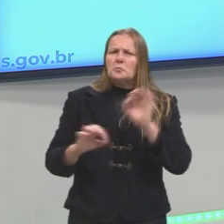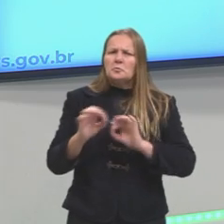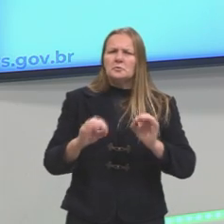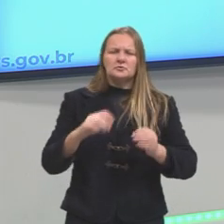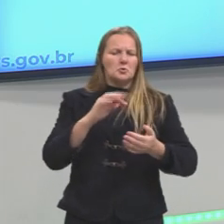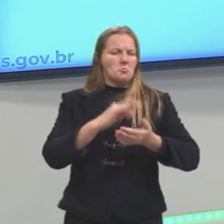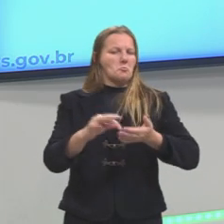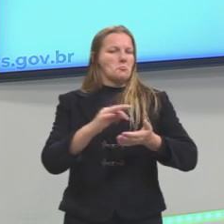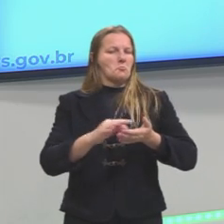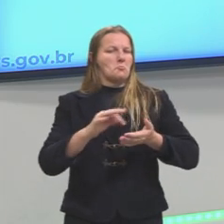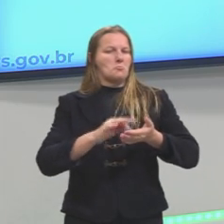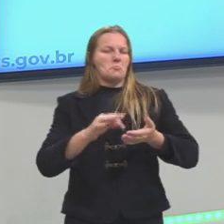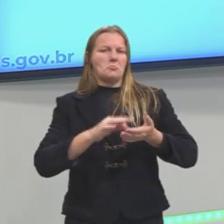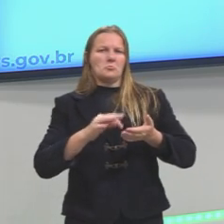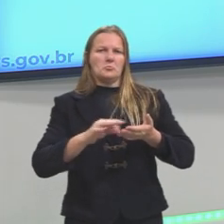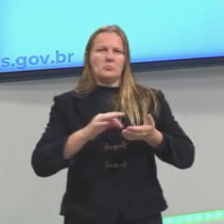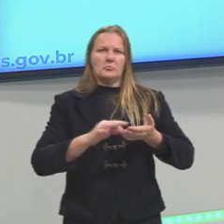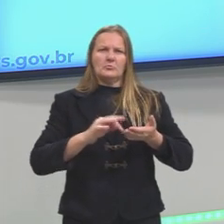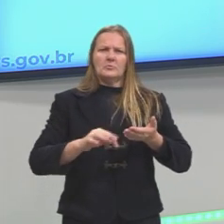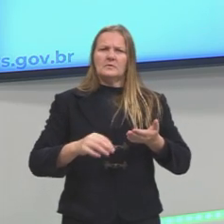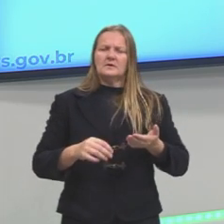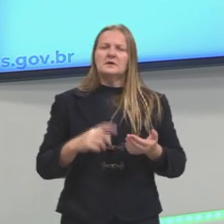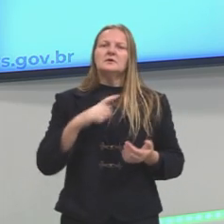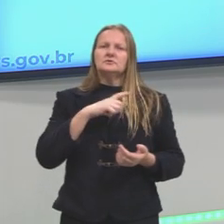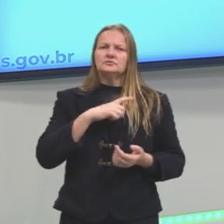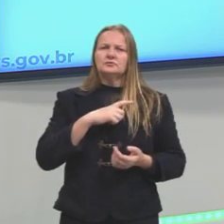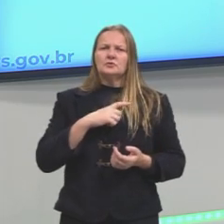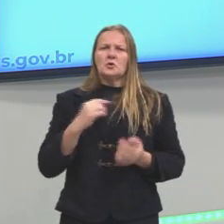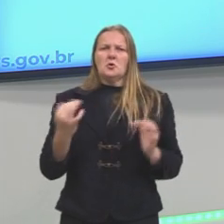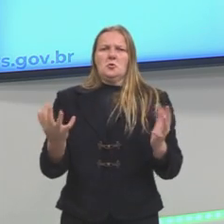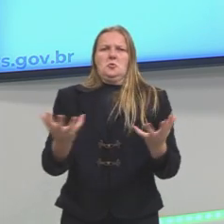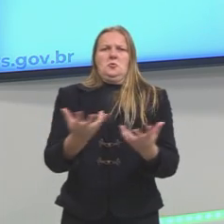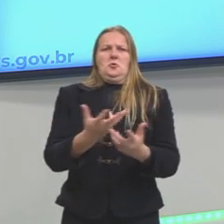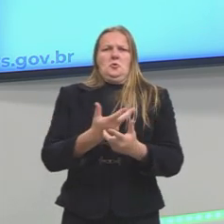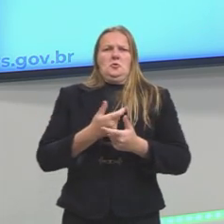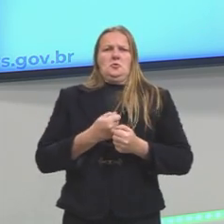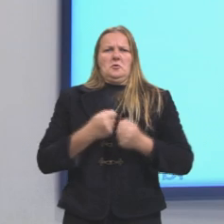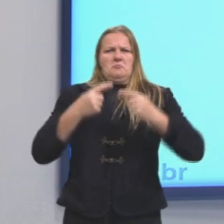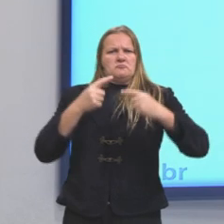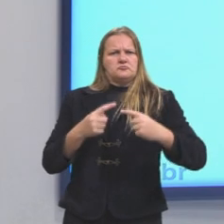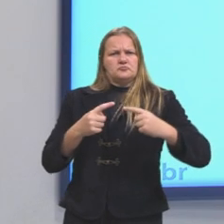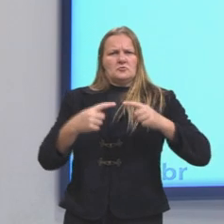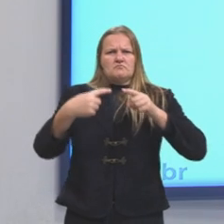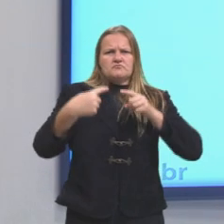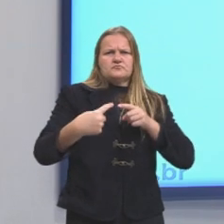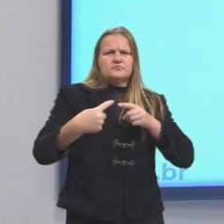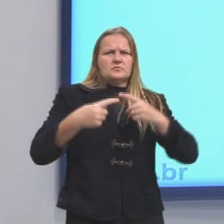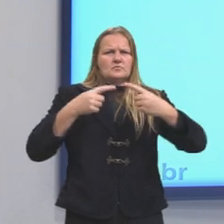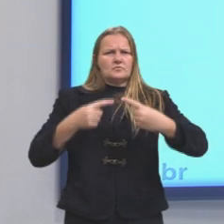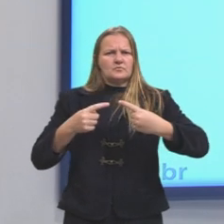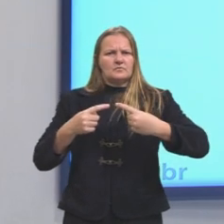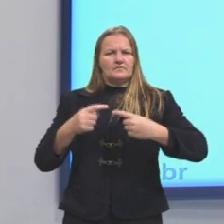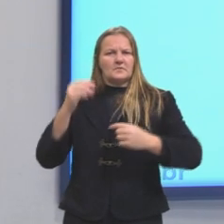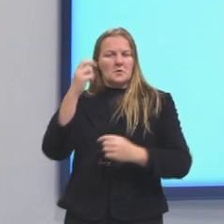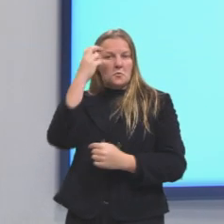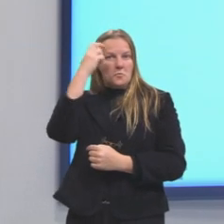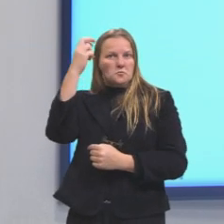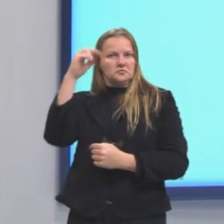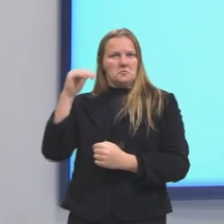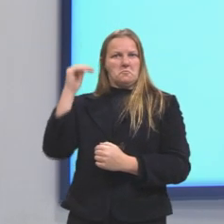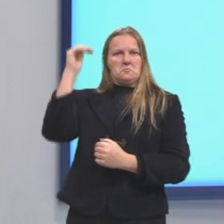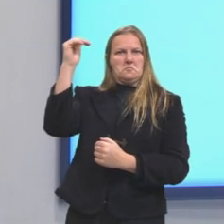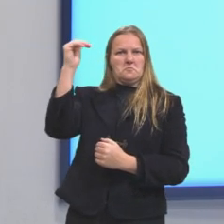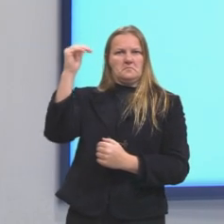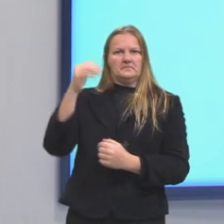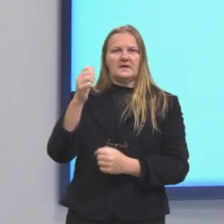uma retórica e eles travam convencimento com pessoas já vi um outro nível cultural Então